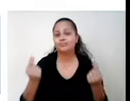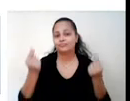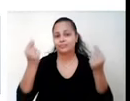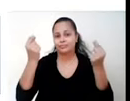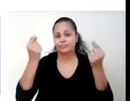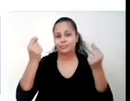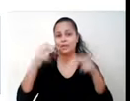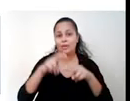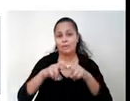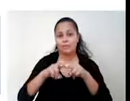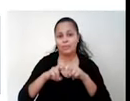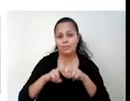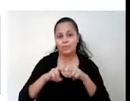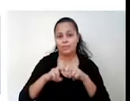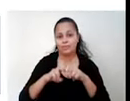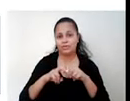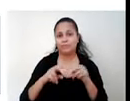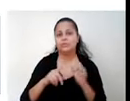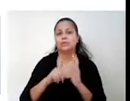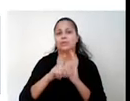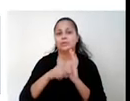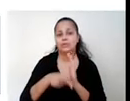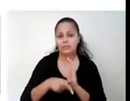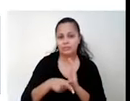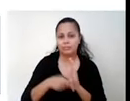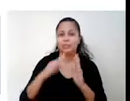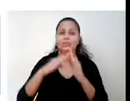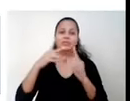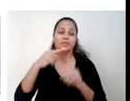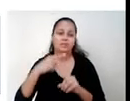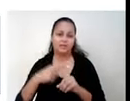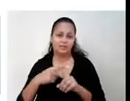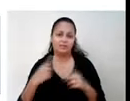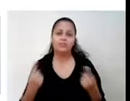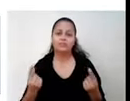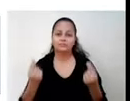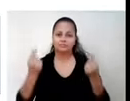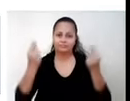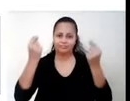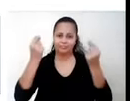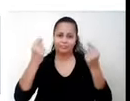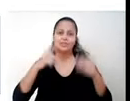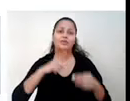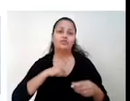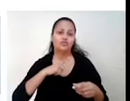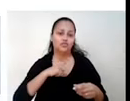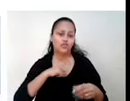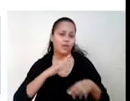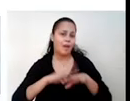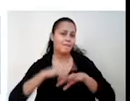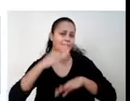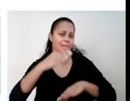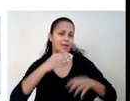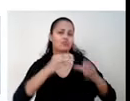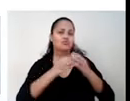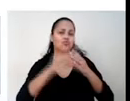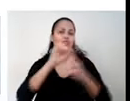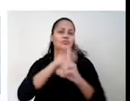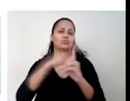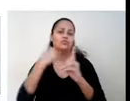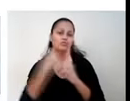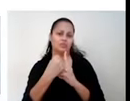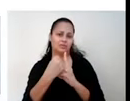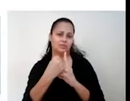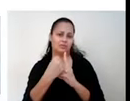burguesia. Portanto, além de clero, nobreza e dos servos, havia mais um grupo social na